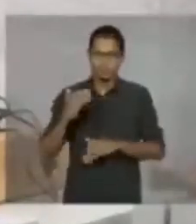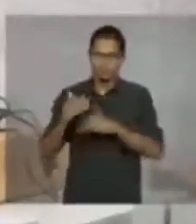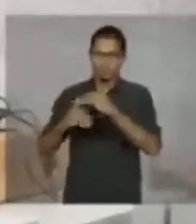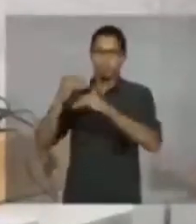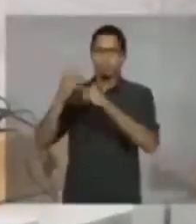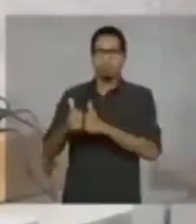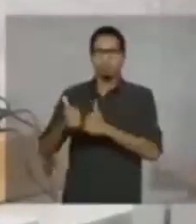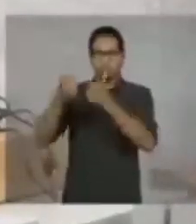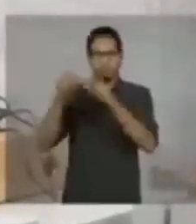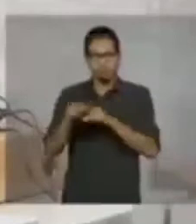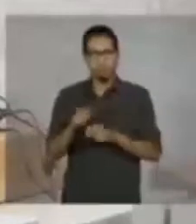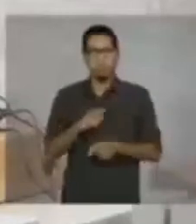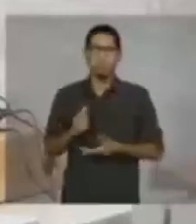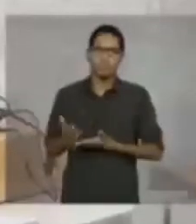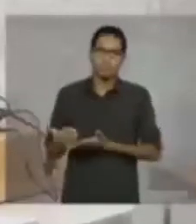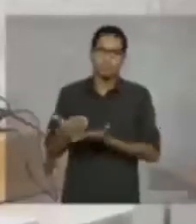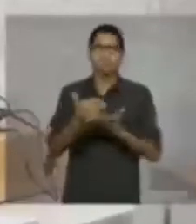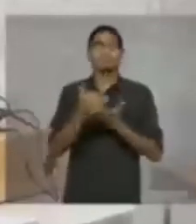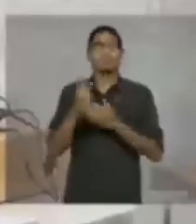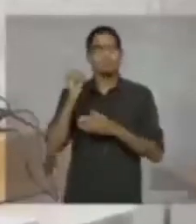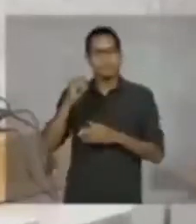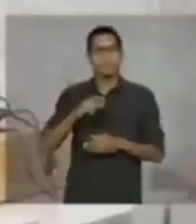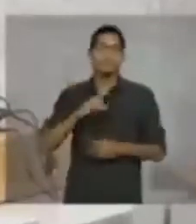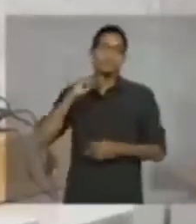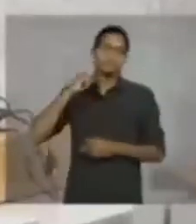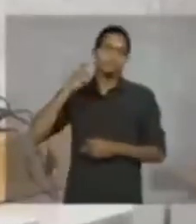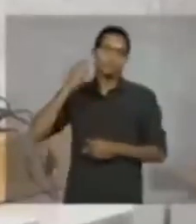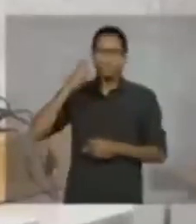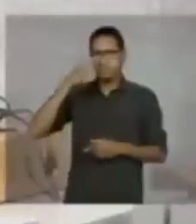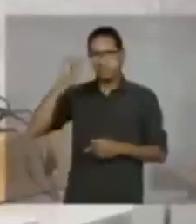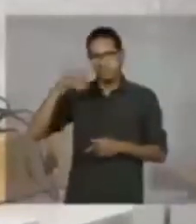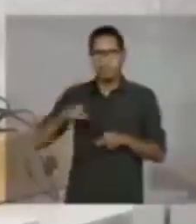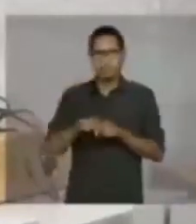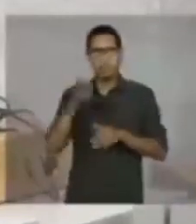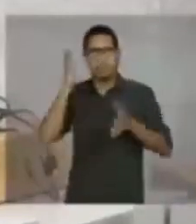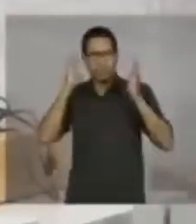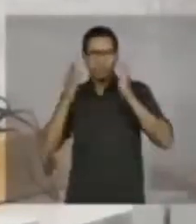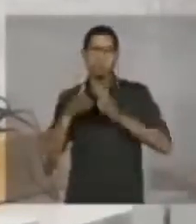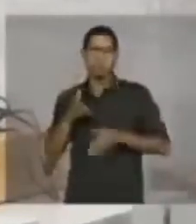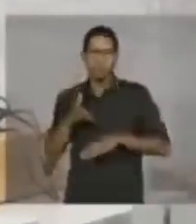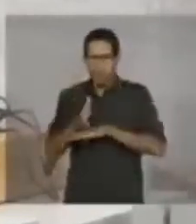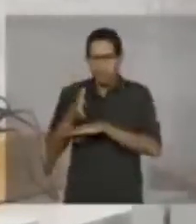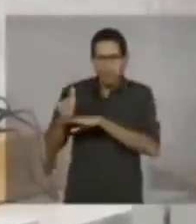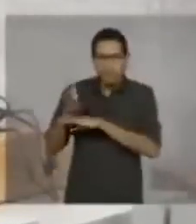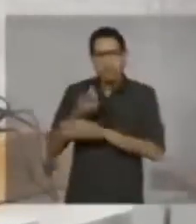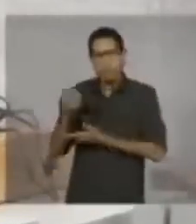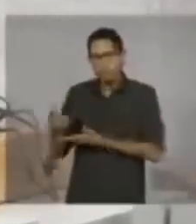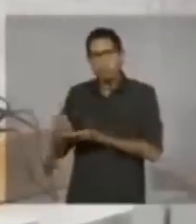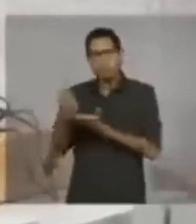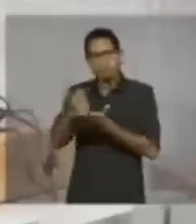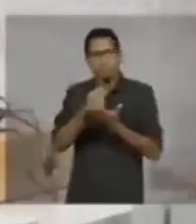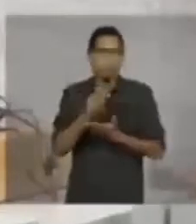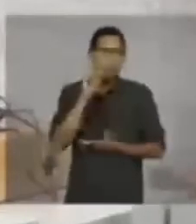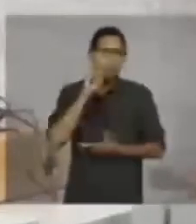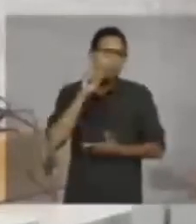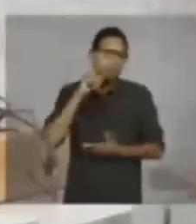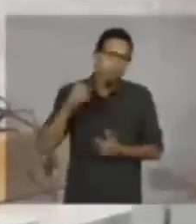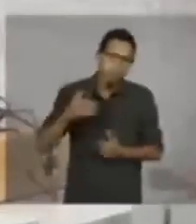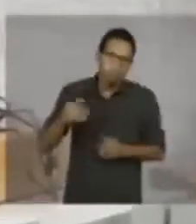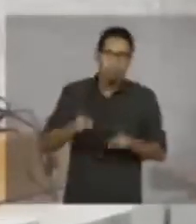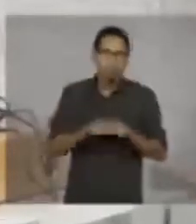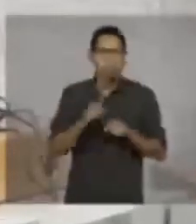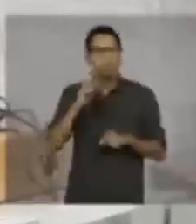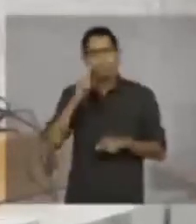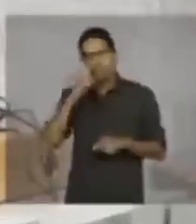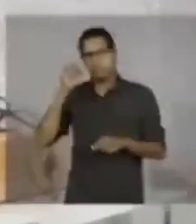A gente tem uma coleta domiciliar que funciona. Os caminhões passam, em muitos lugares passam diariamente, o